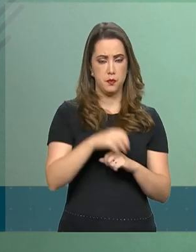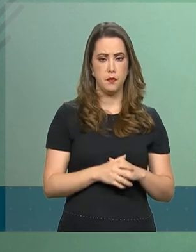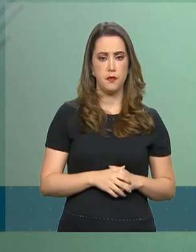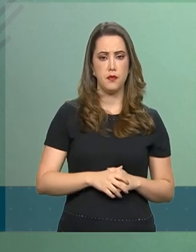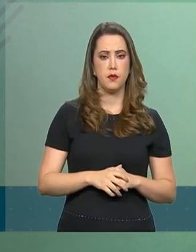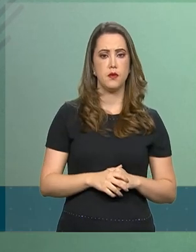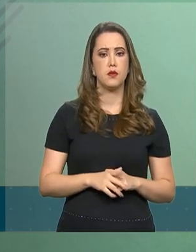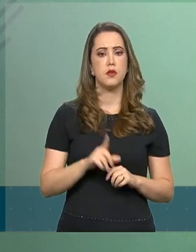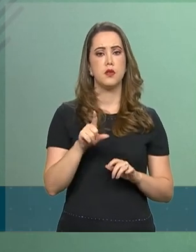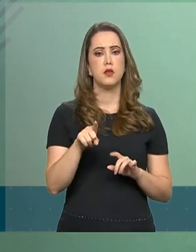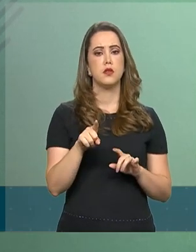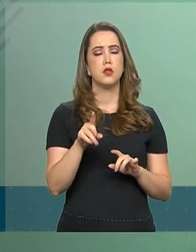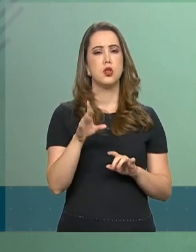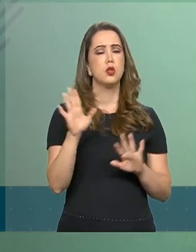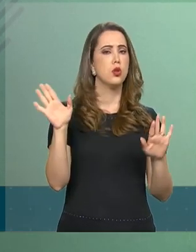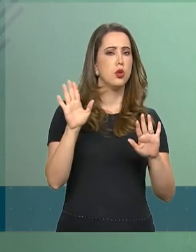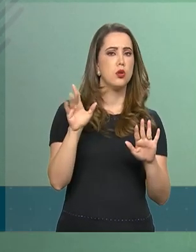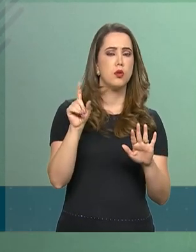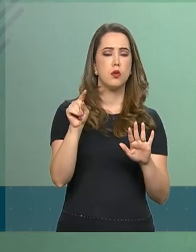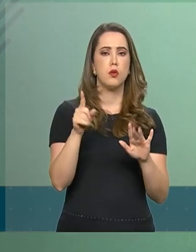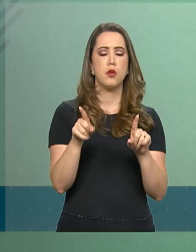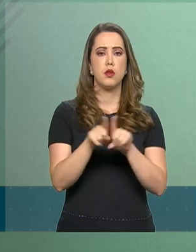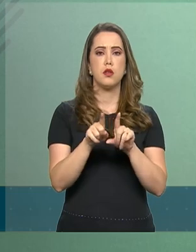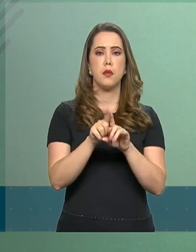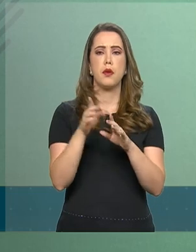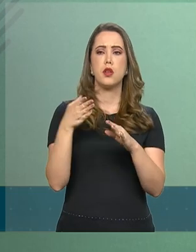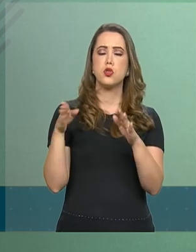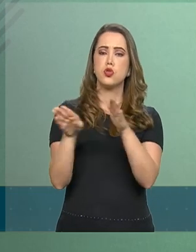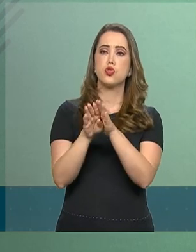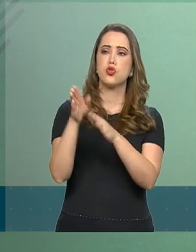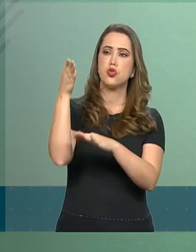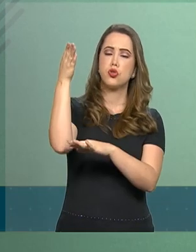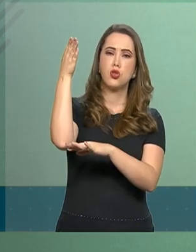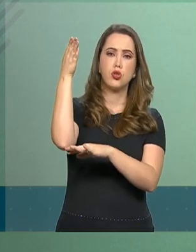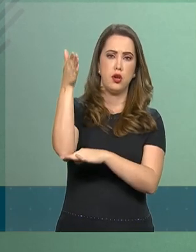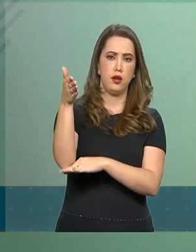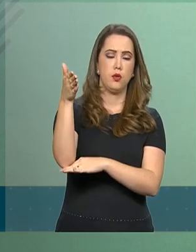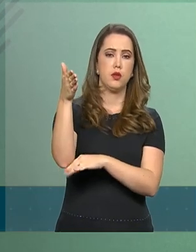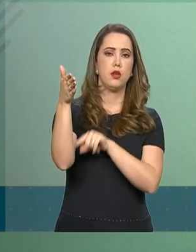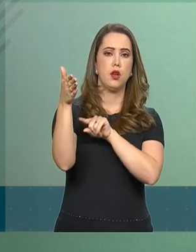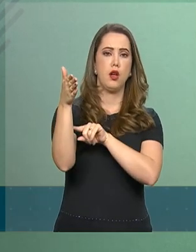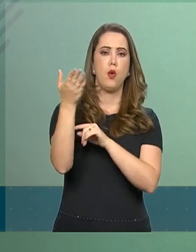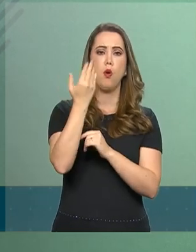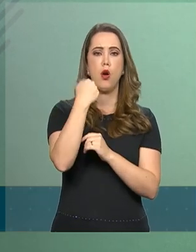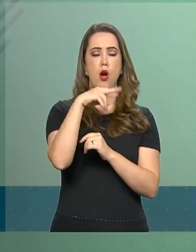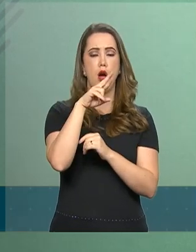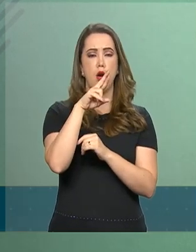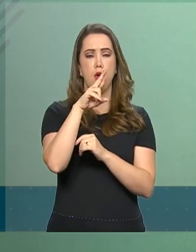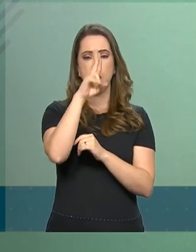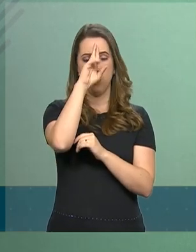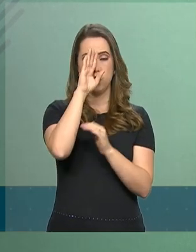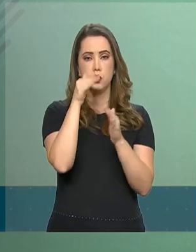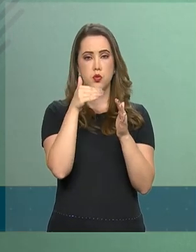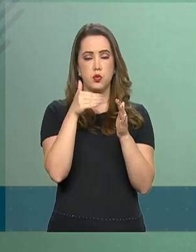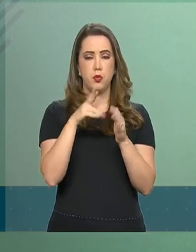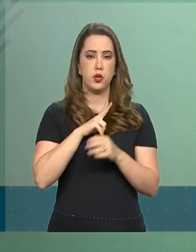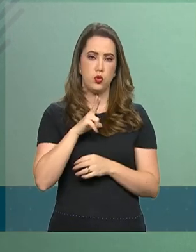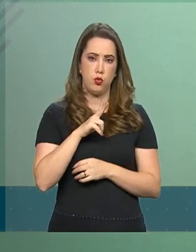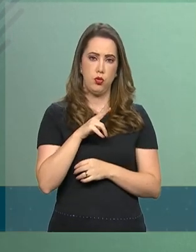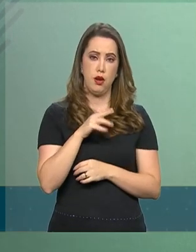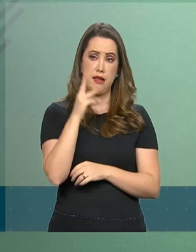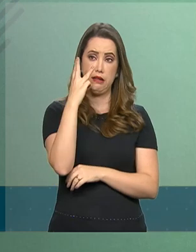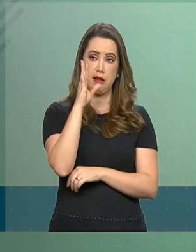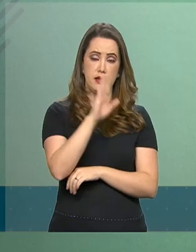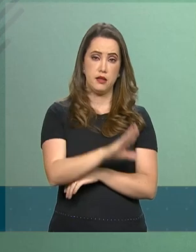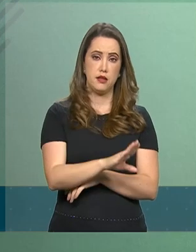instalação no hotel almoço privado às 15 horas reunião